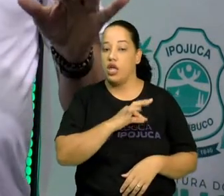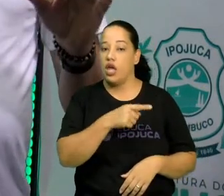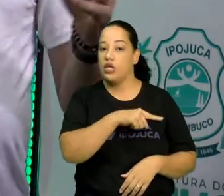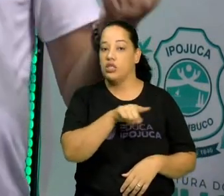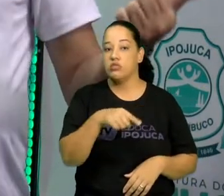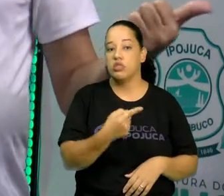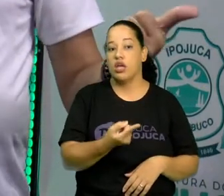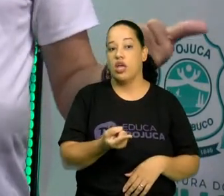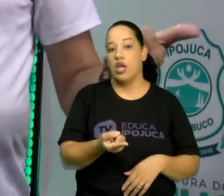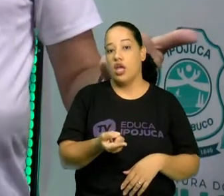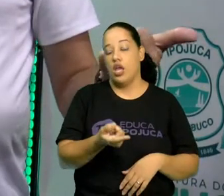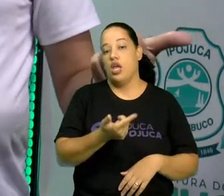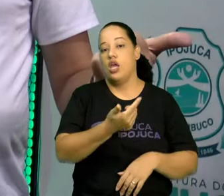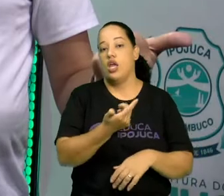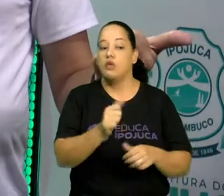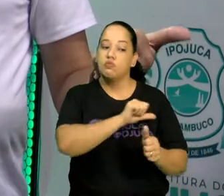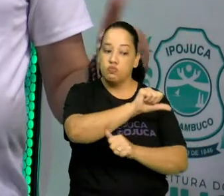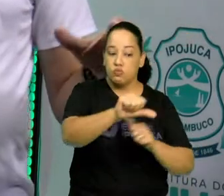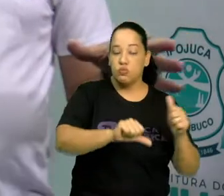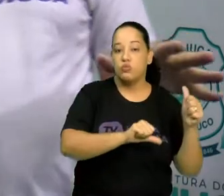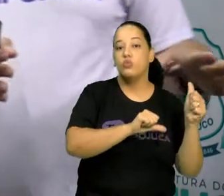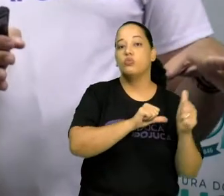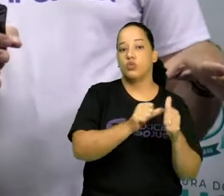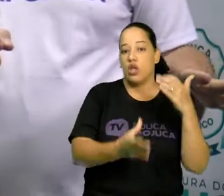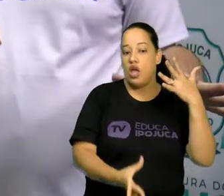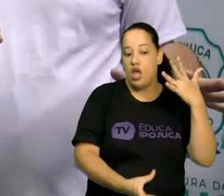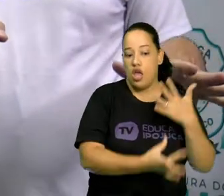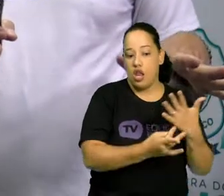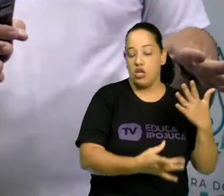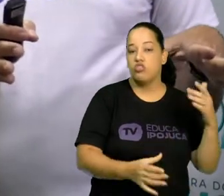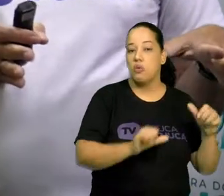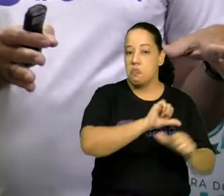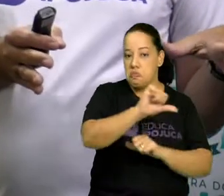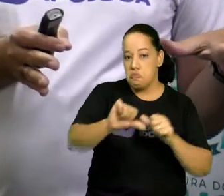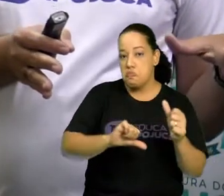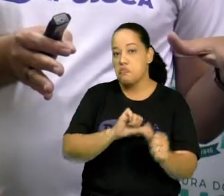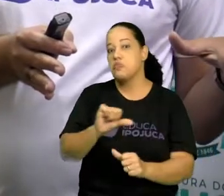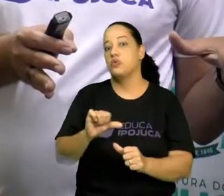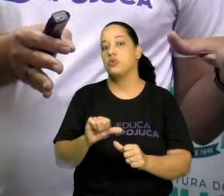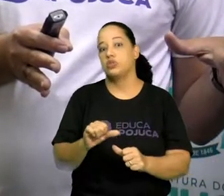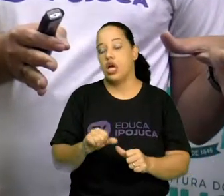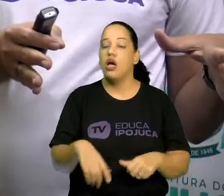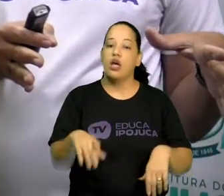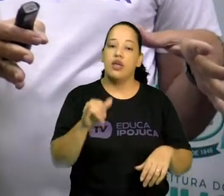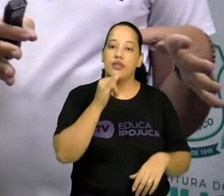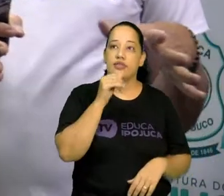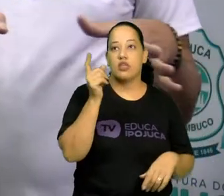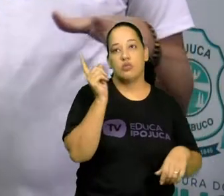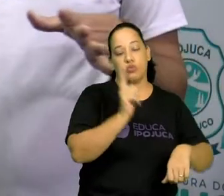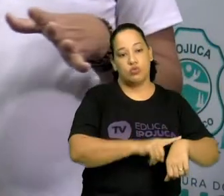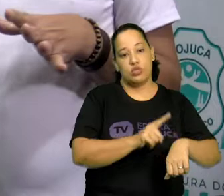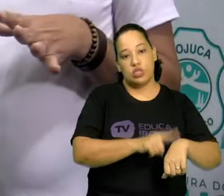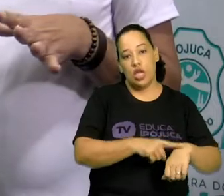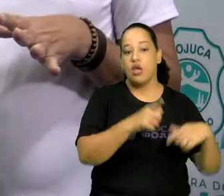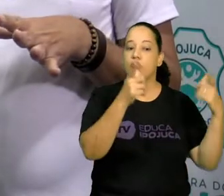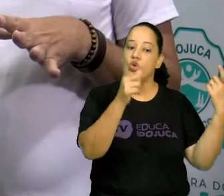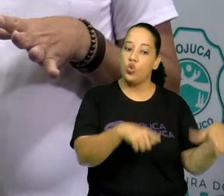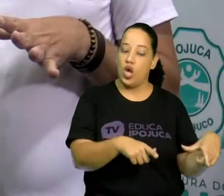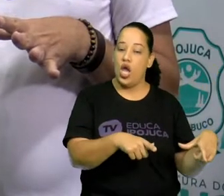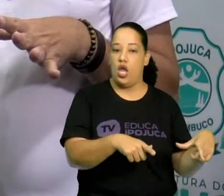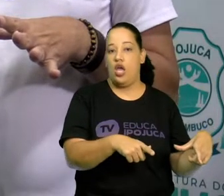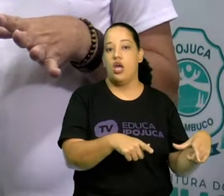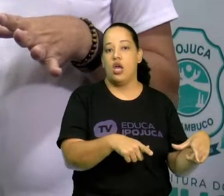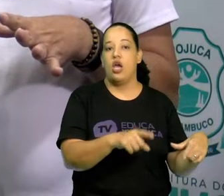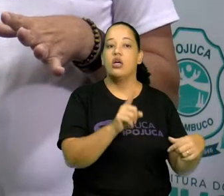respeita o que o teatro realista tem da unidade de o tempo e lugar